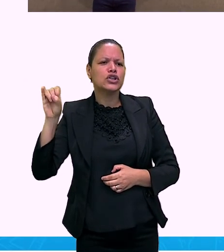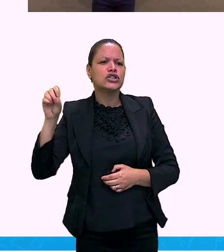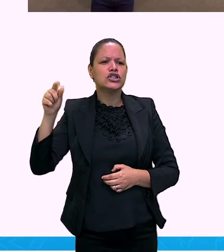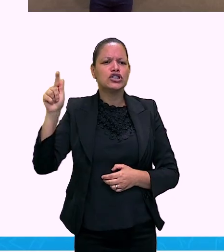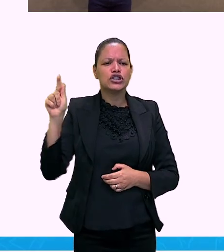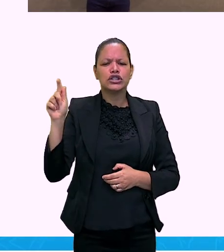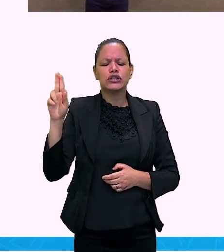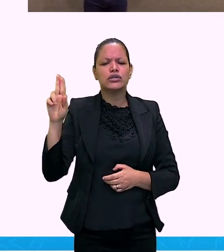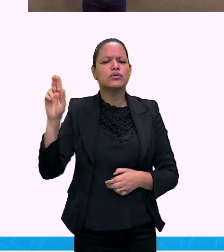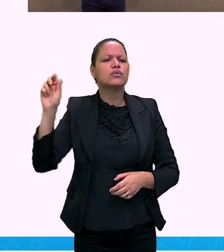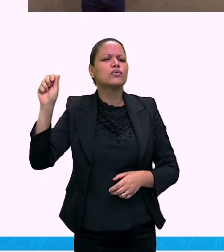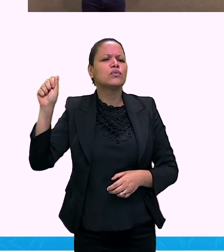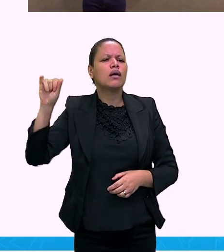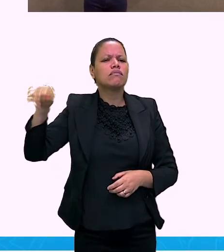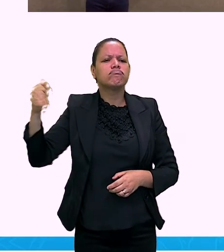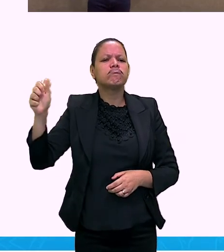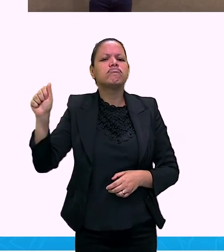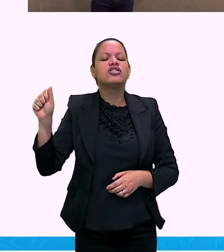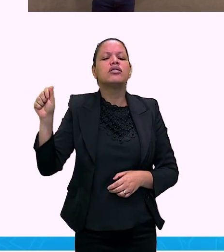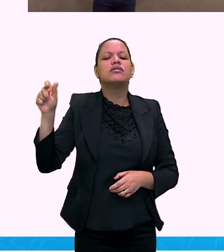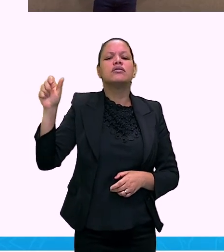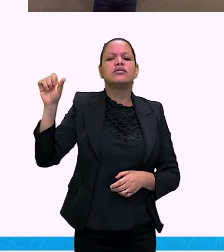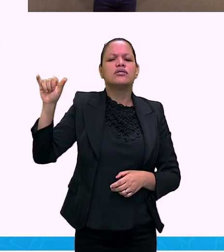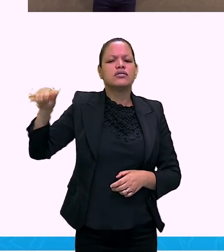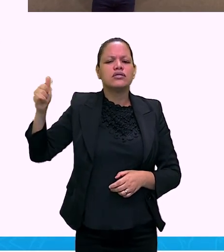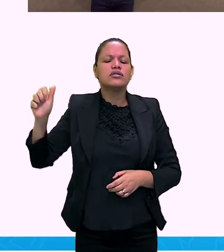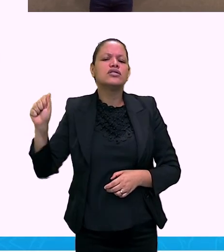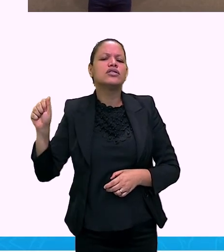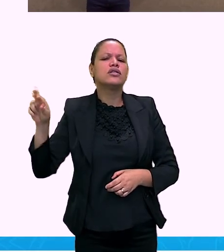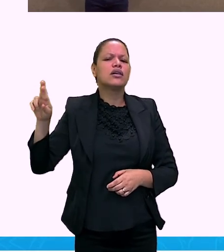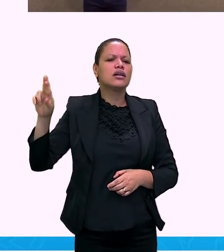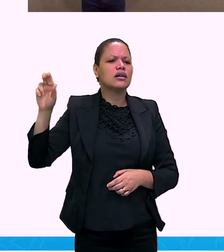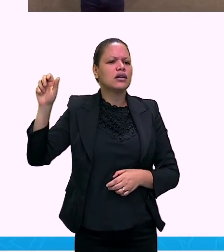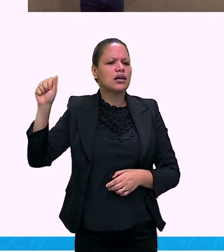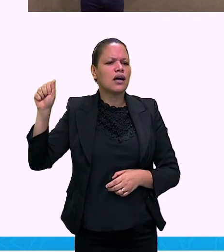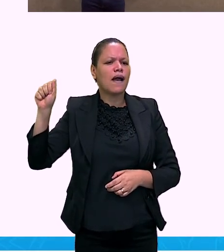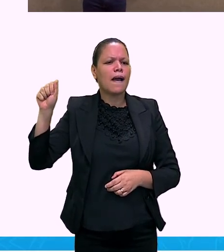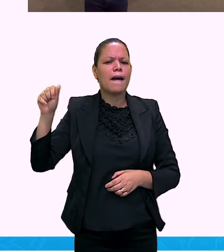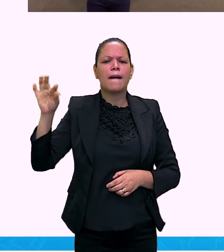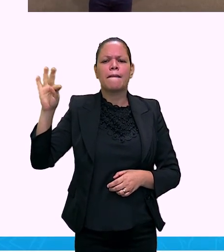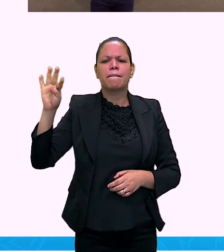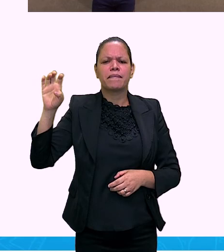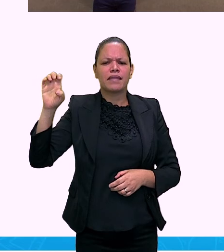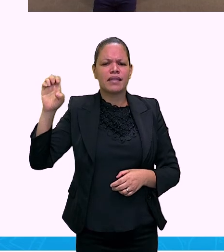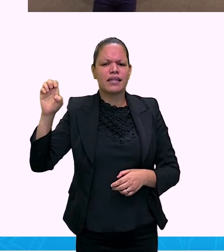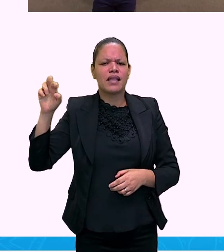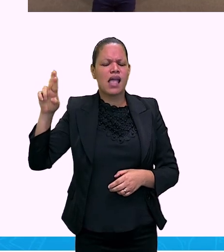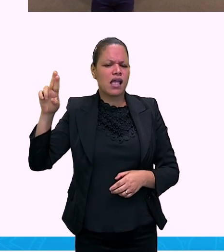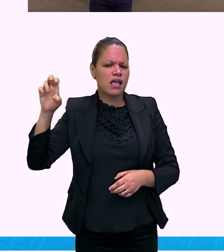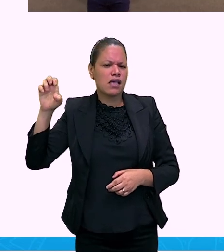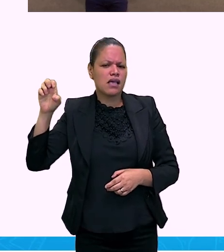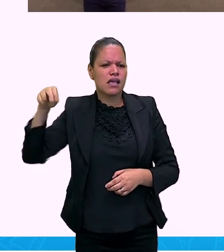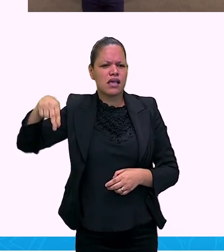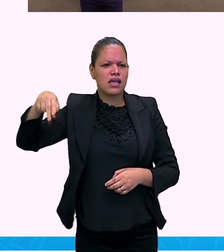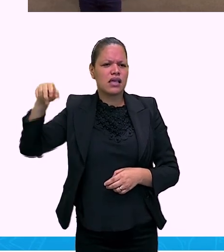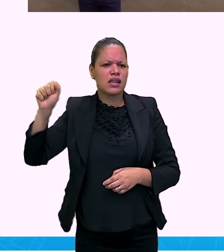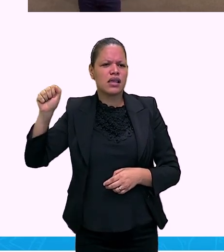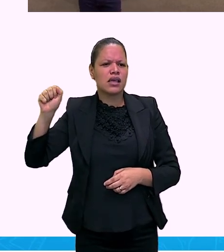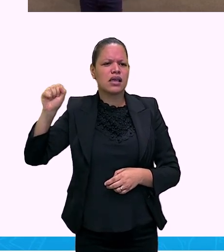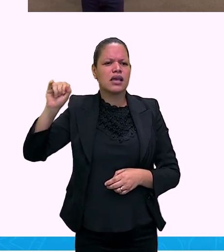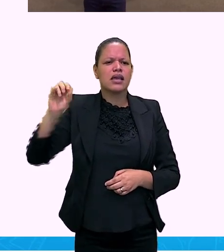Macuxi, Guajajara, Terena, Yanomami, Chavante,